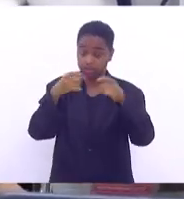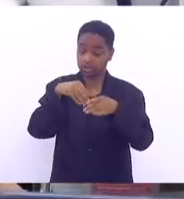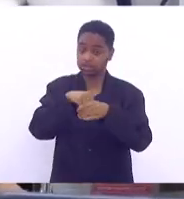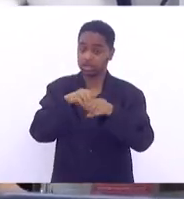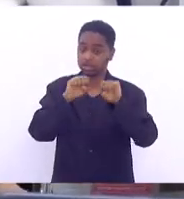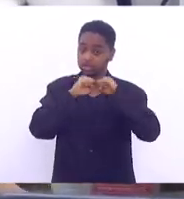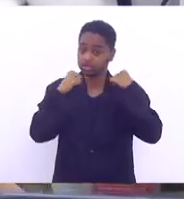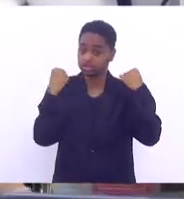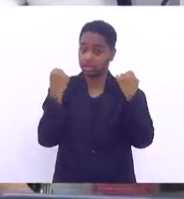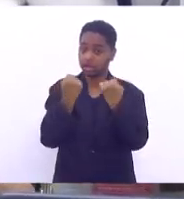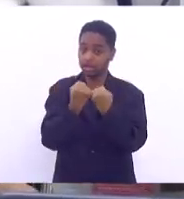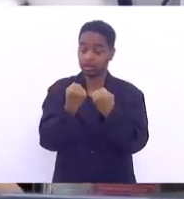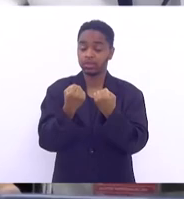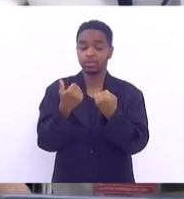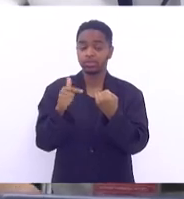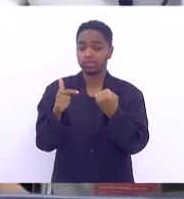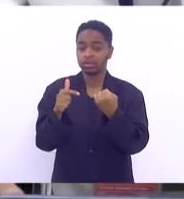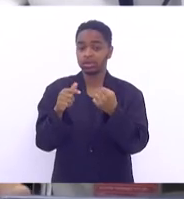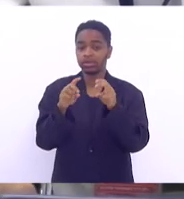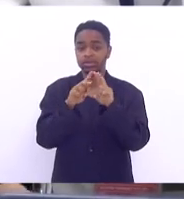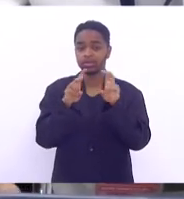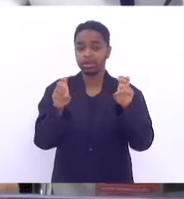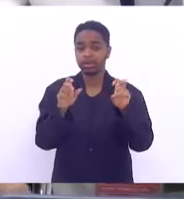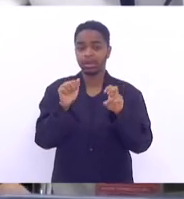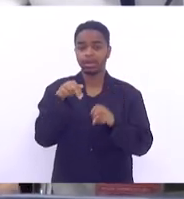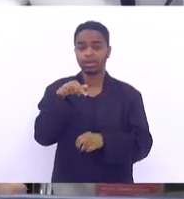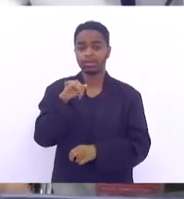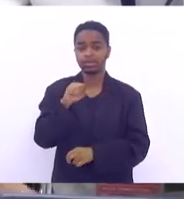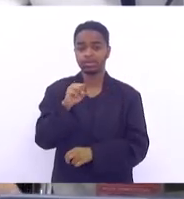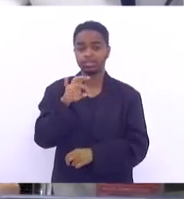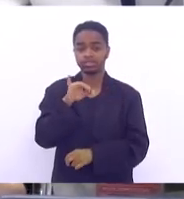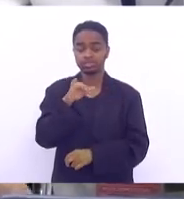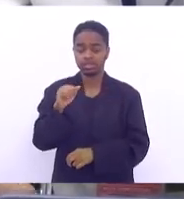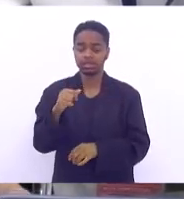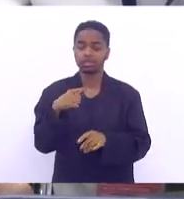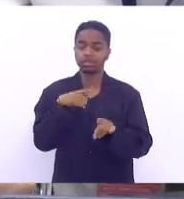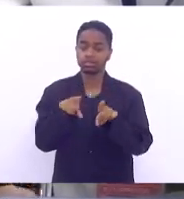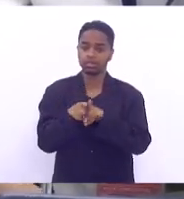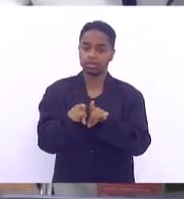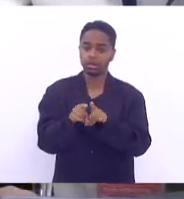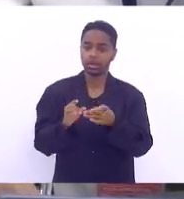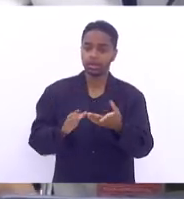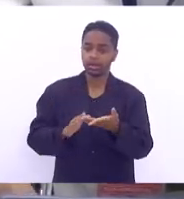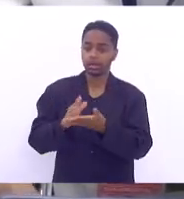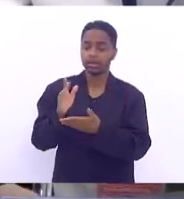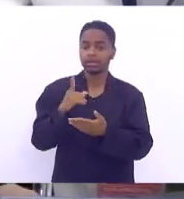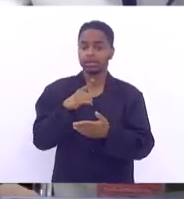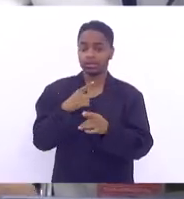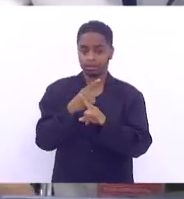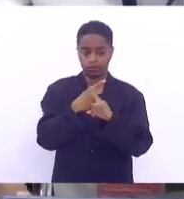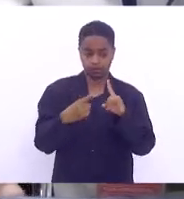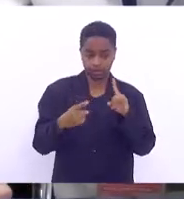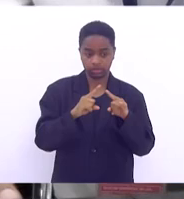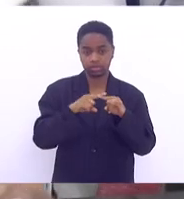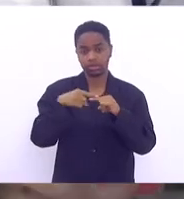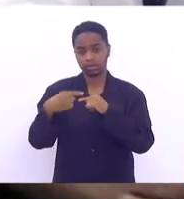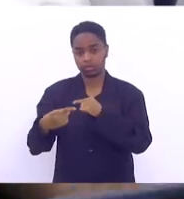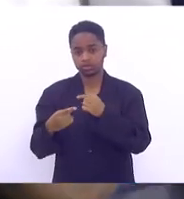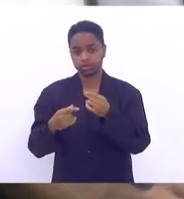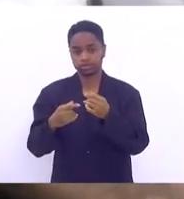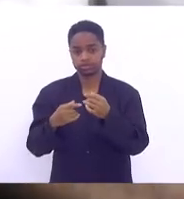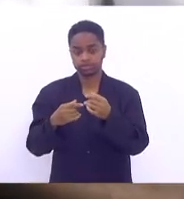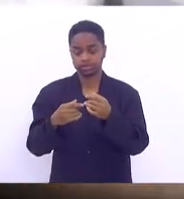a questão da anistia, o TAC, uma discussão ampla, foi sancionada com um veto, a gente derrubou o veto. Mas isso tinha que ver com a